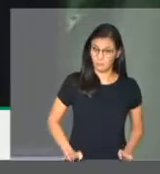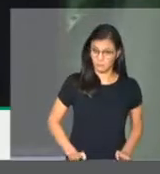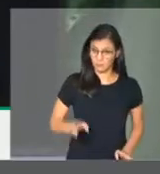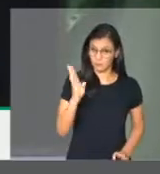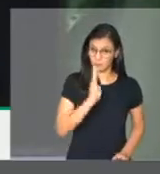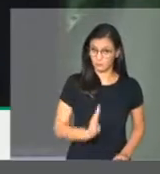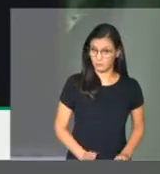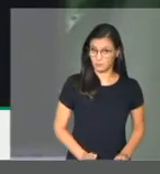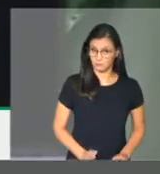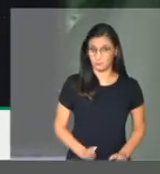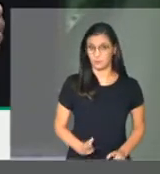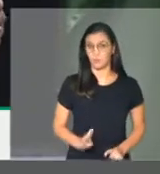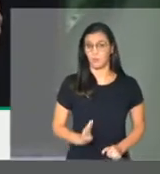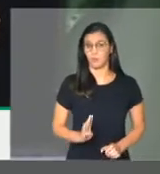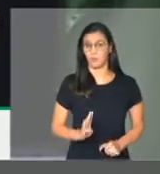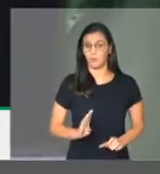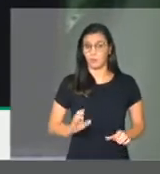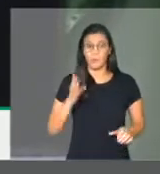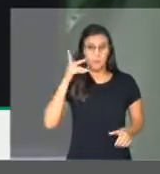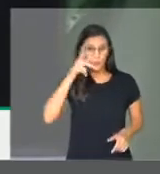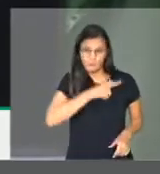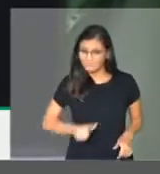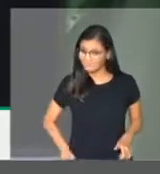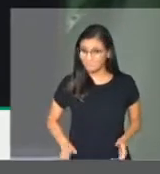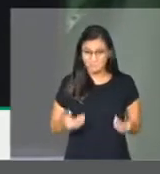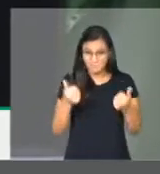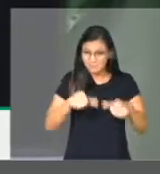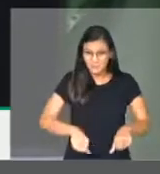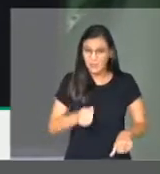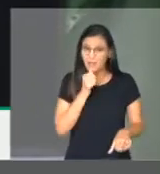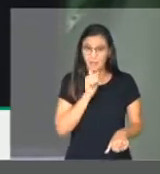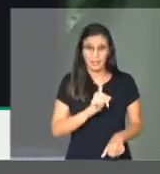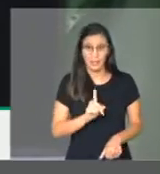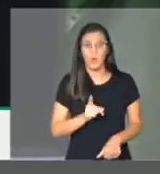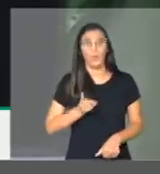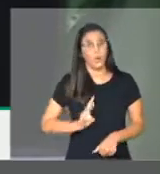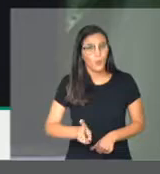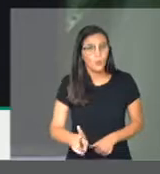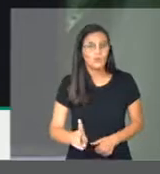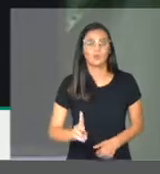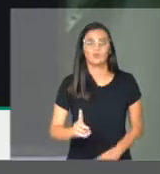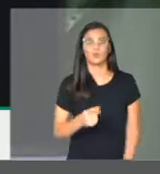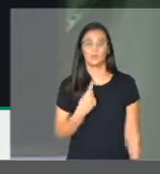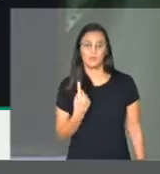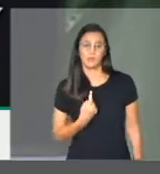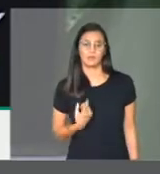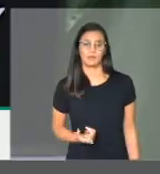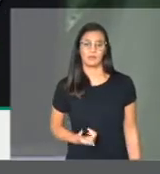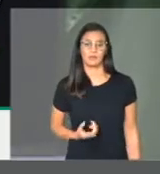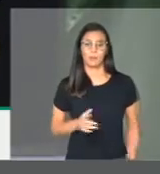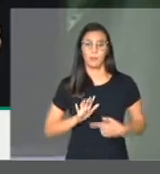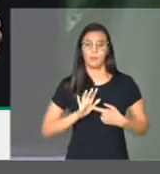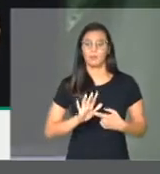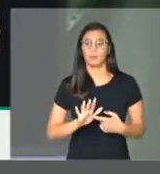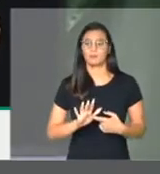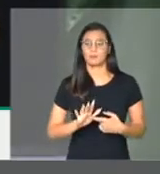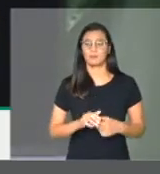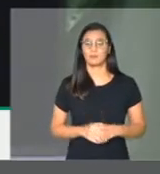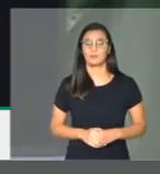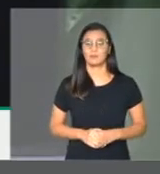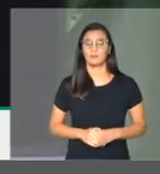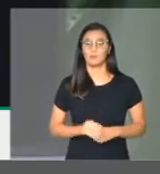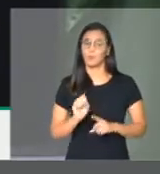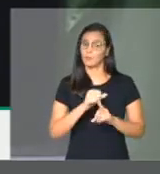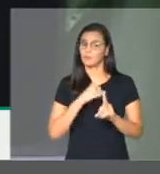republicana, nem na eficiência dos governos, que teimam em continuar sendo analógicos diante do imperativo de